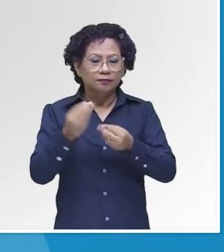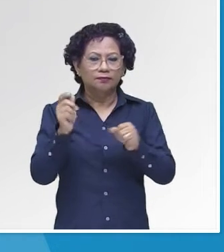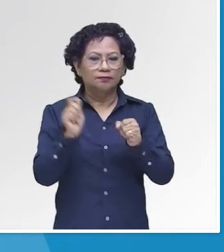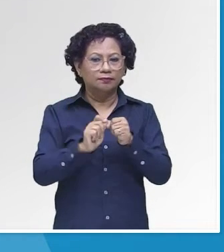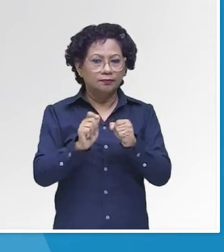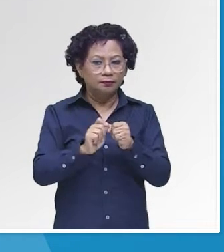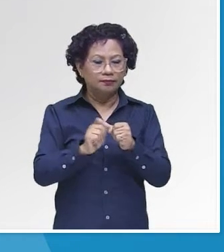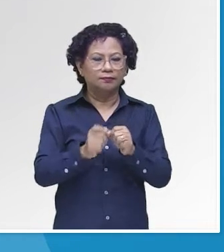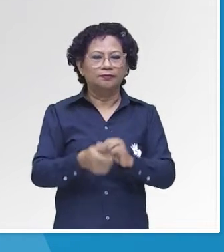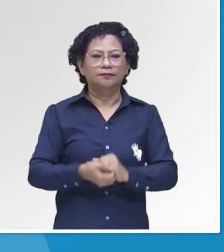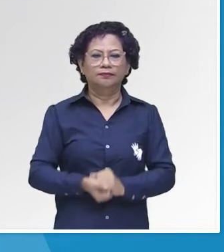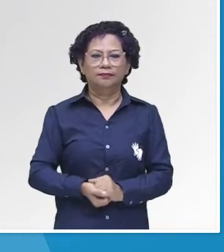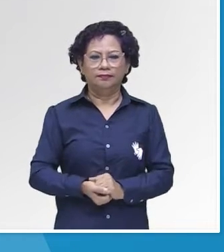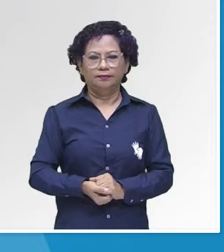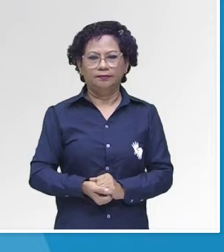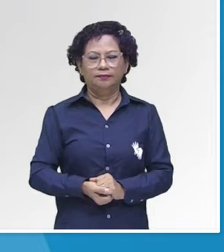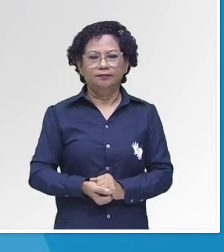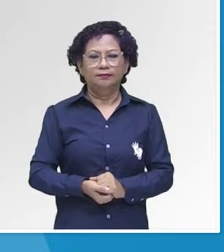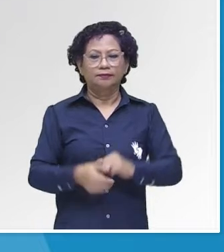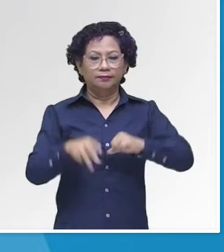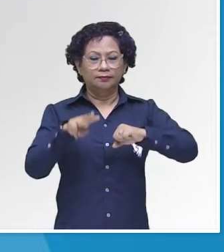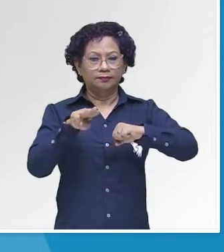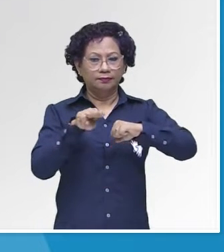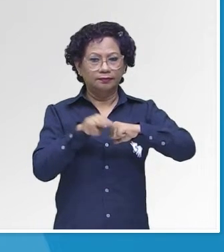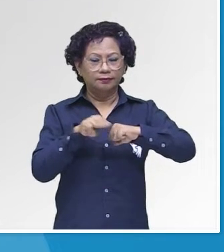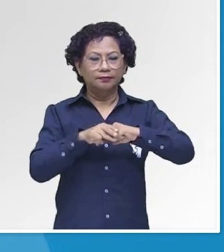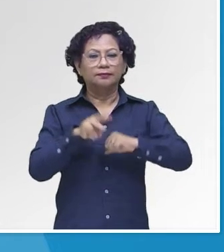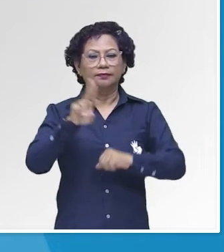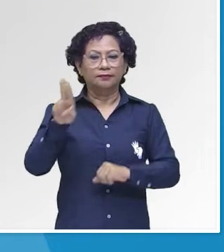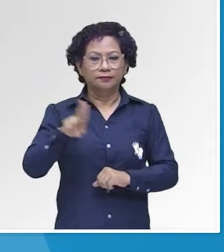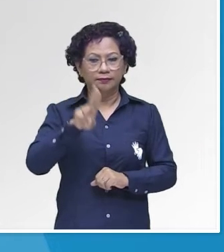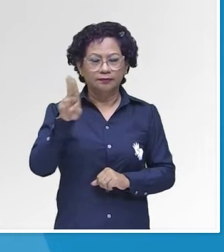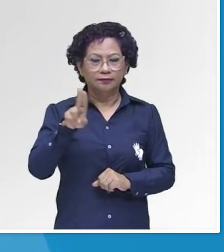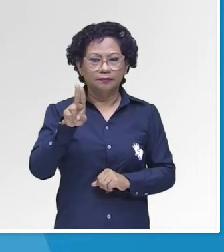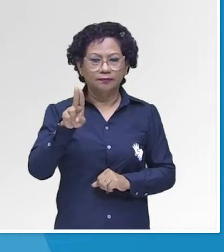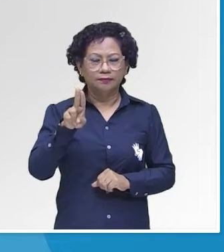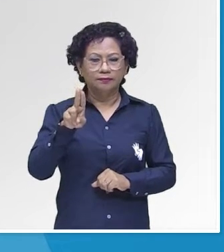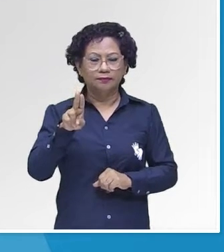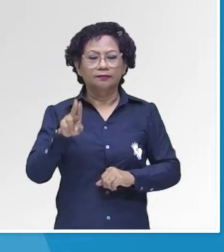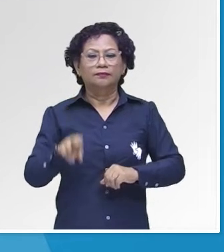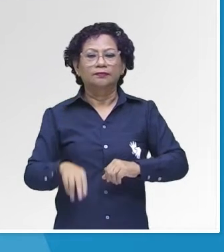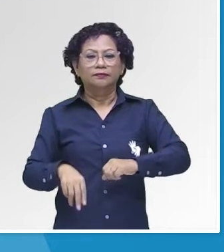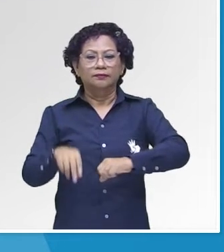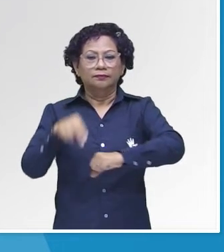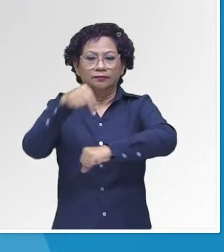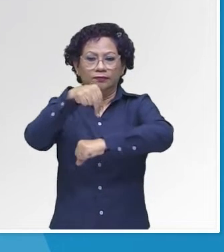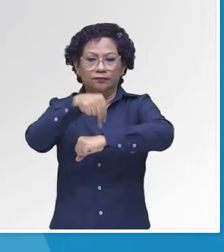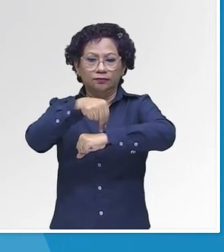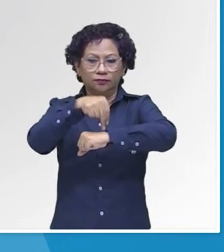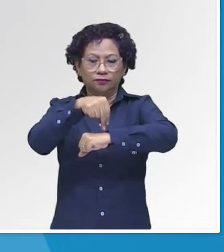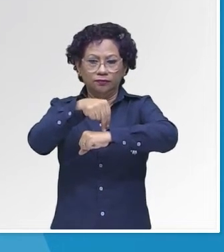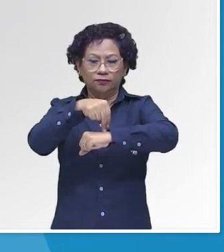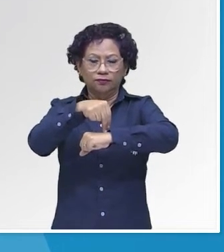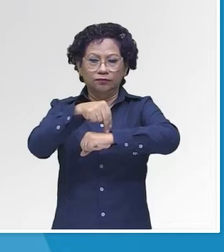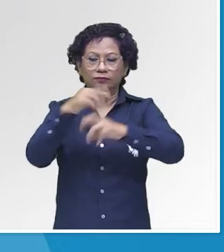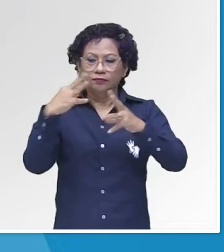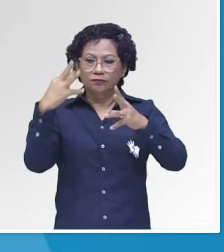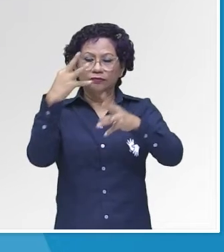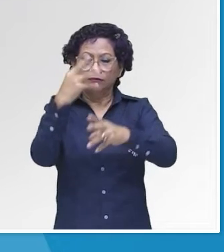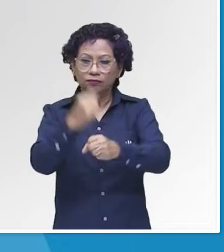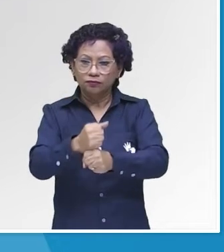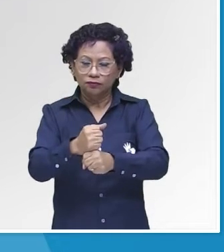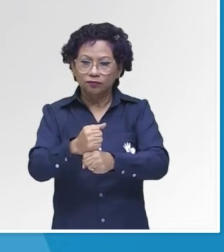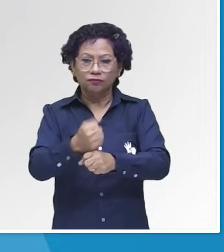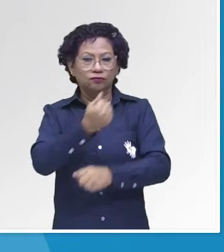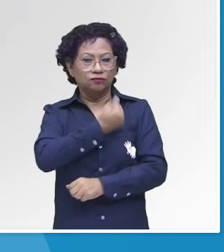na média, nós vamos utilizar, então, no numerador, somar os valores das notas e dividir pela quantidade